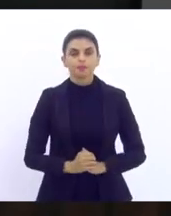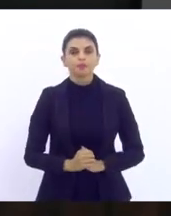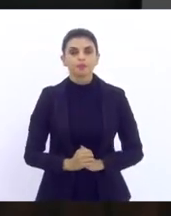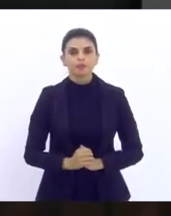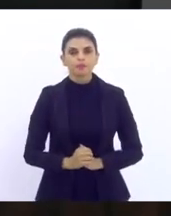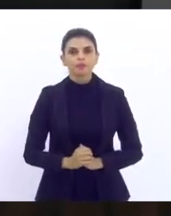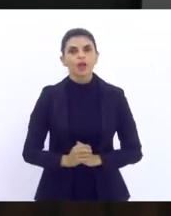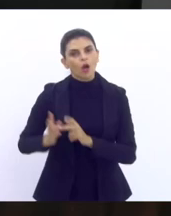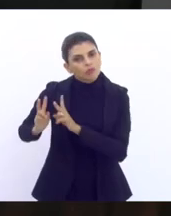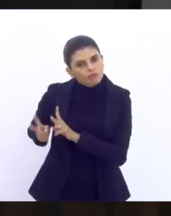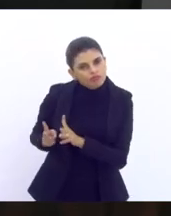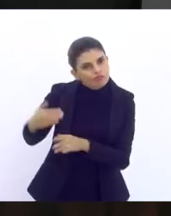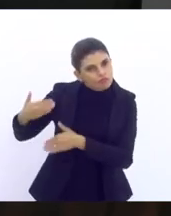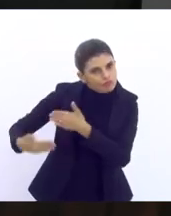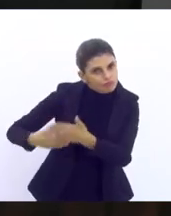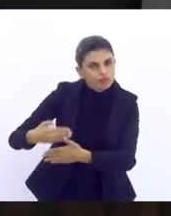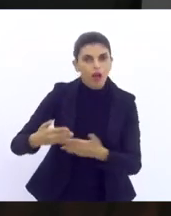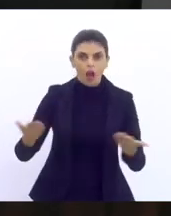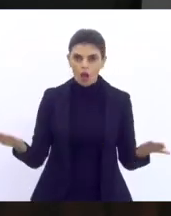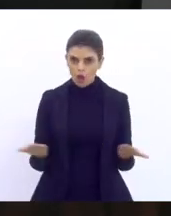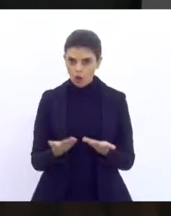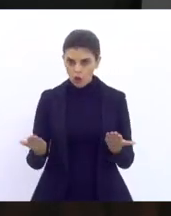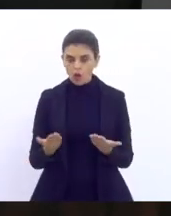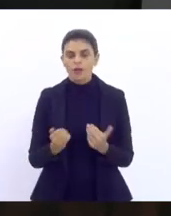Dando sequência à